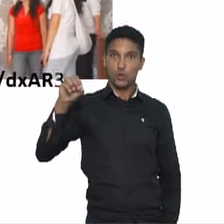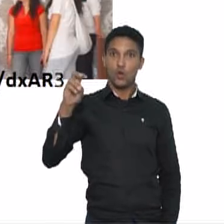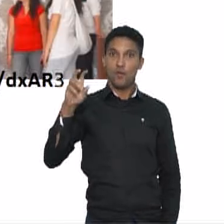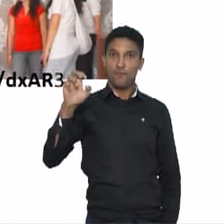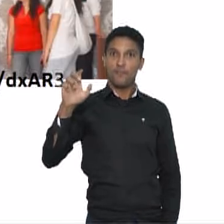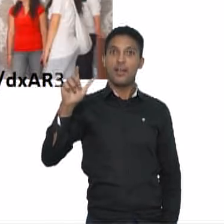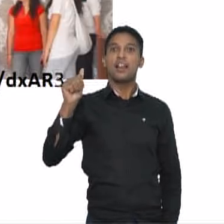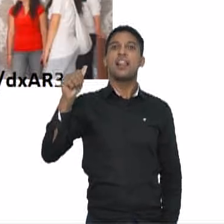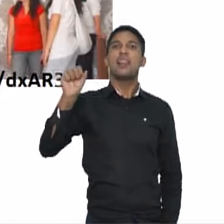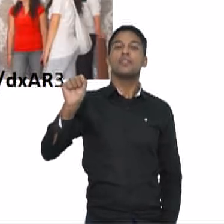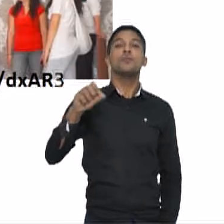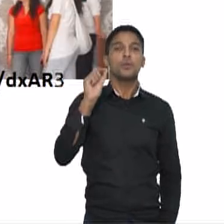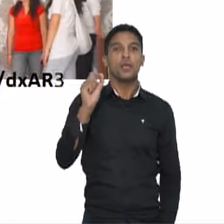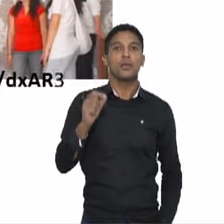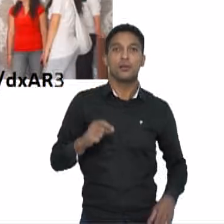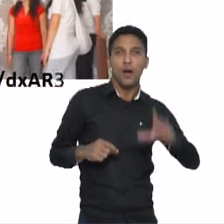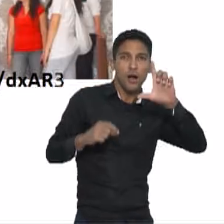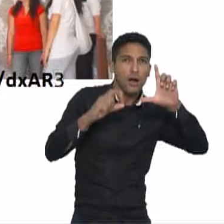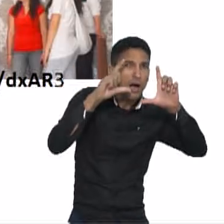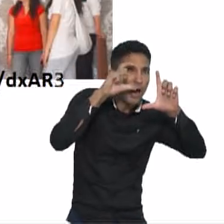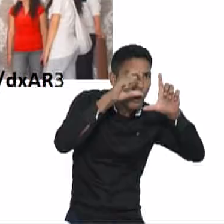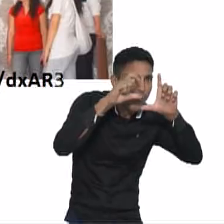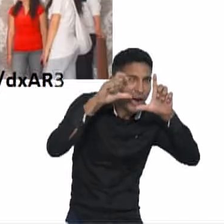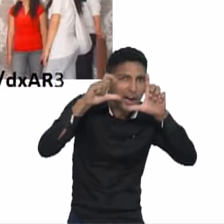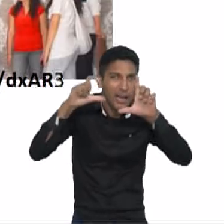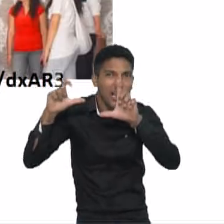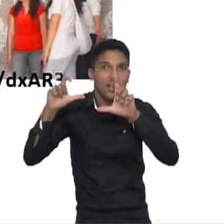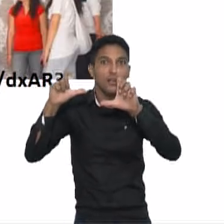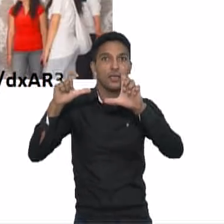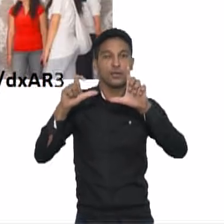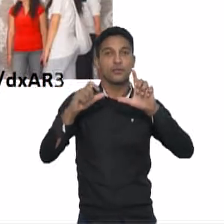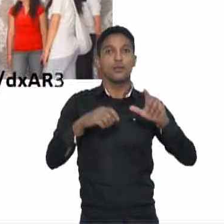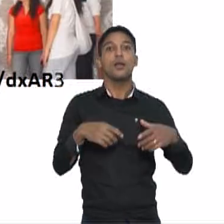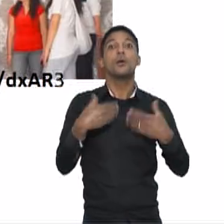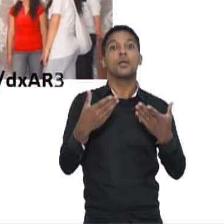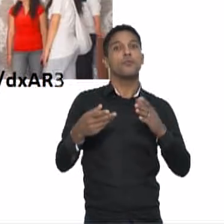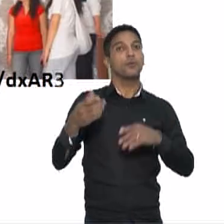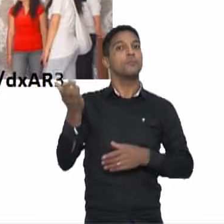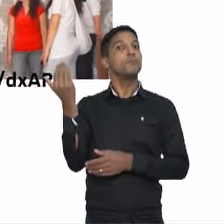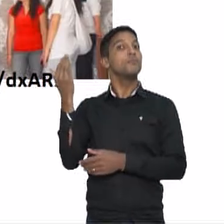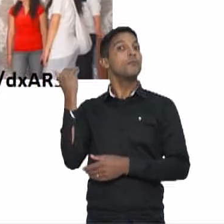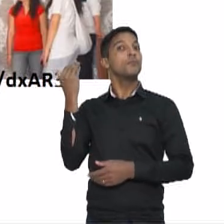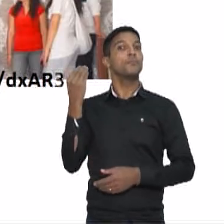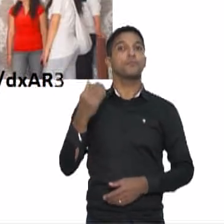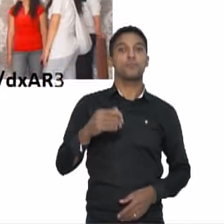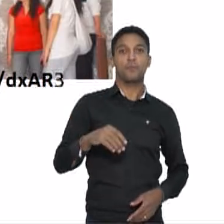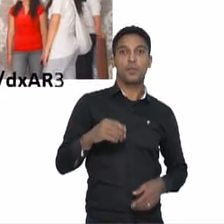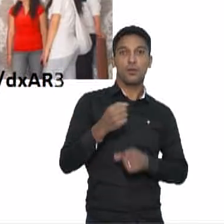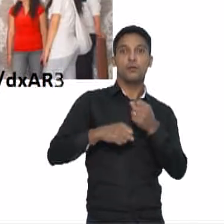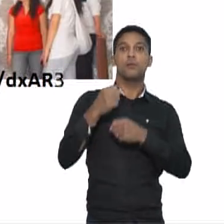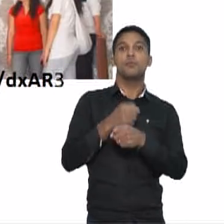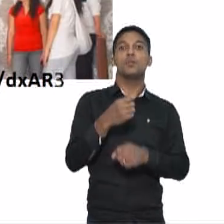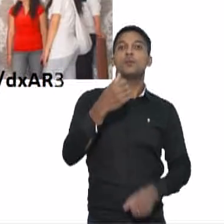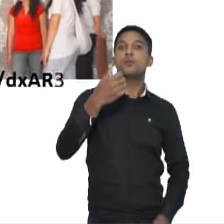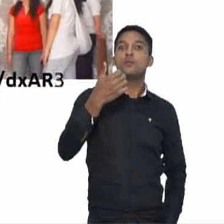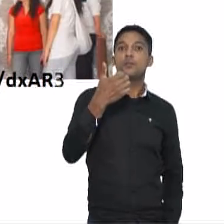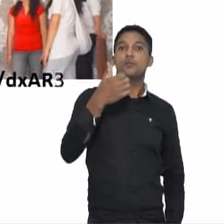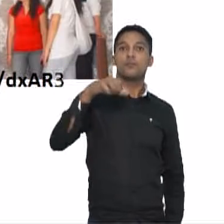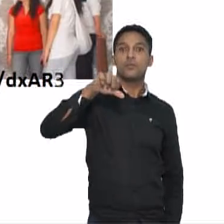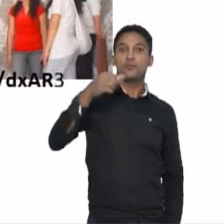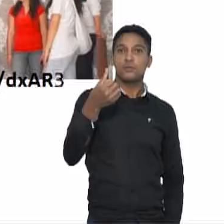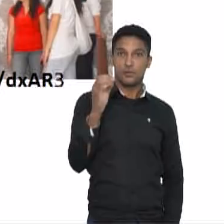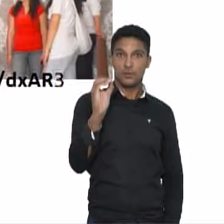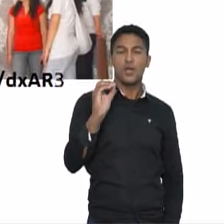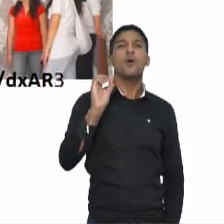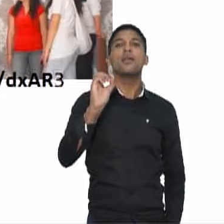de fala. Foi uma grande atração no Brasil dos anos 50 e 60. Os HQs, né, as histórias em